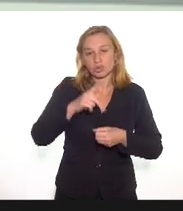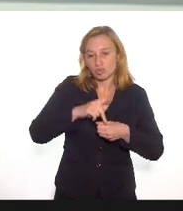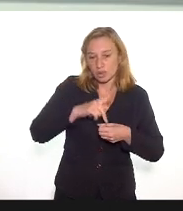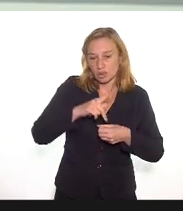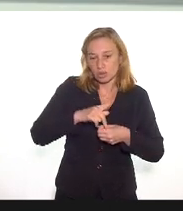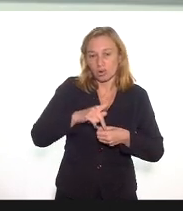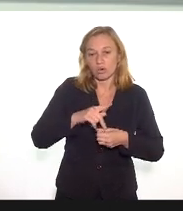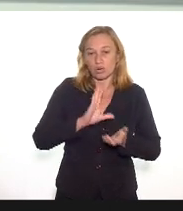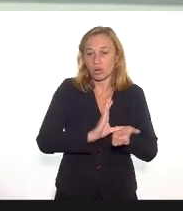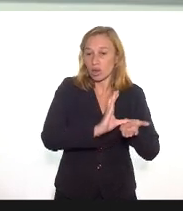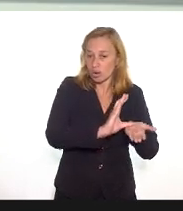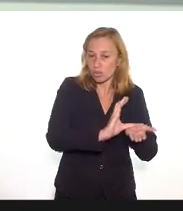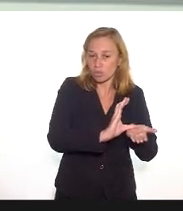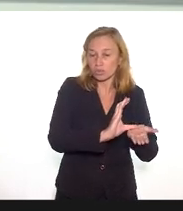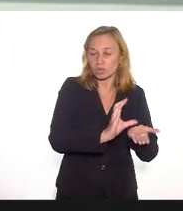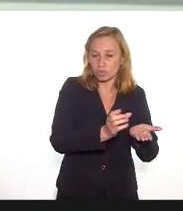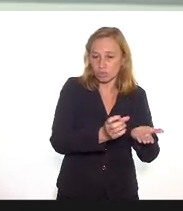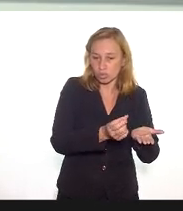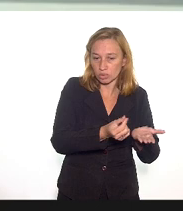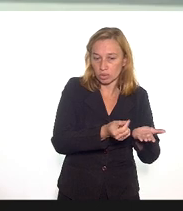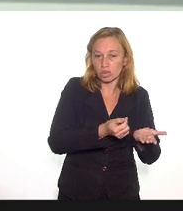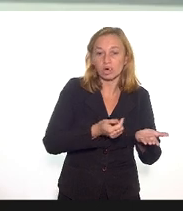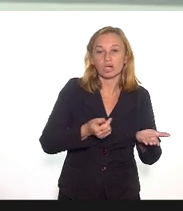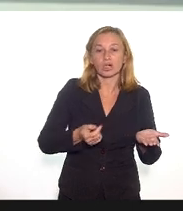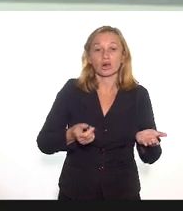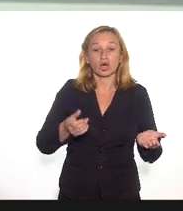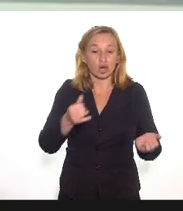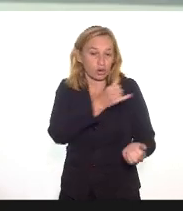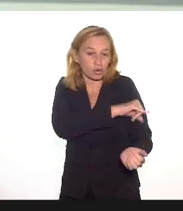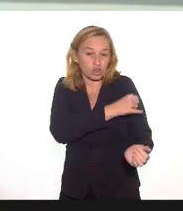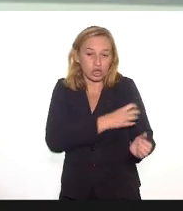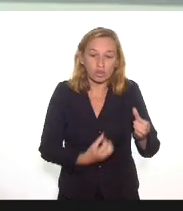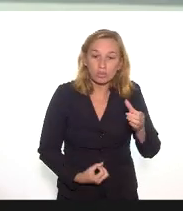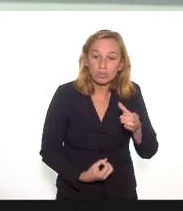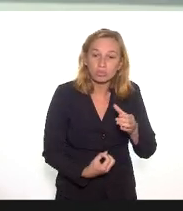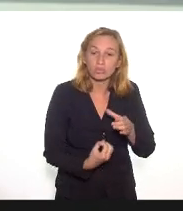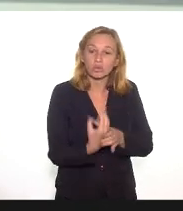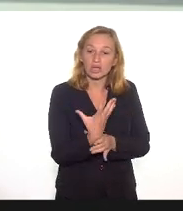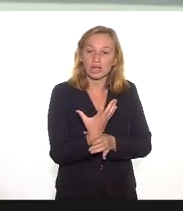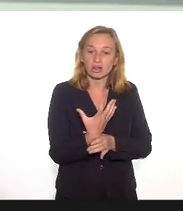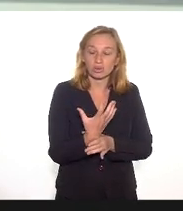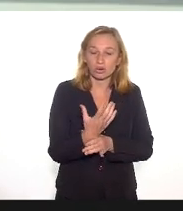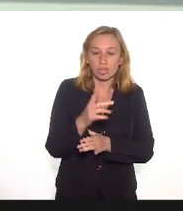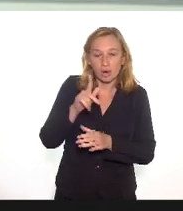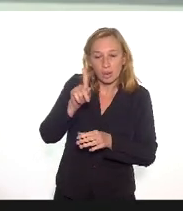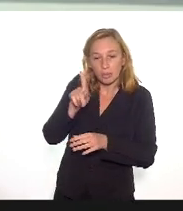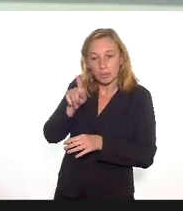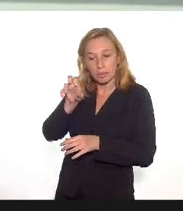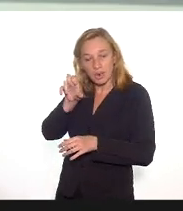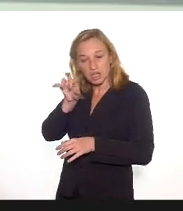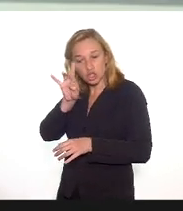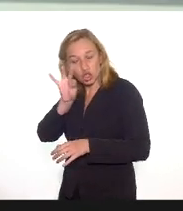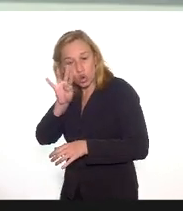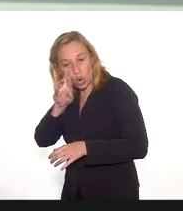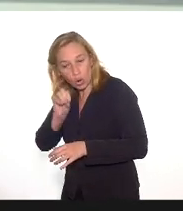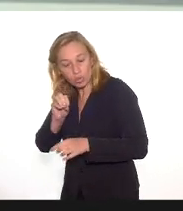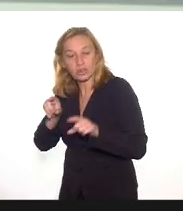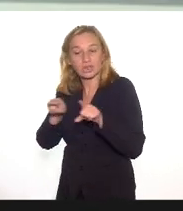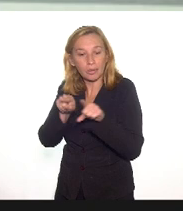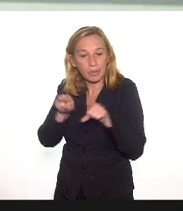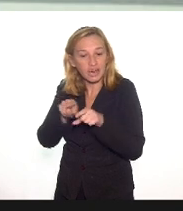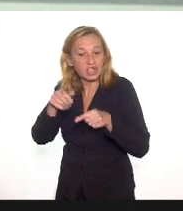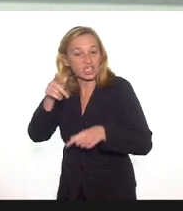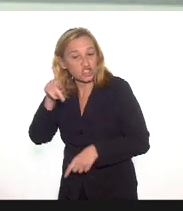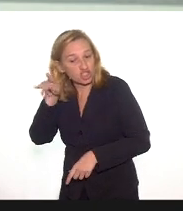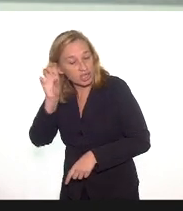finito, todo mundo fala. O Rio de Janeiro é um grande produtor de petróleo, hoje é um grande produtor de gás. E,